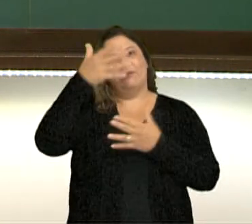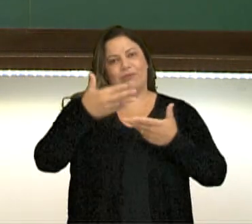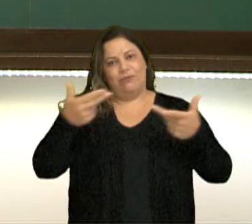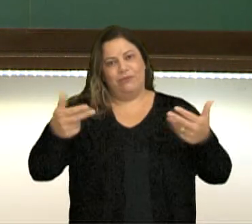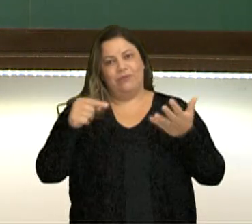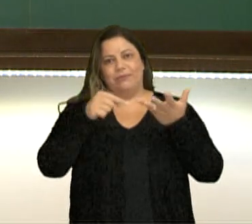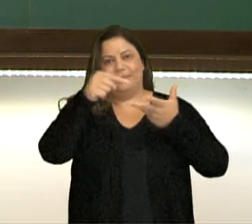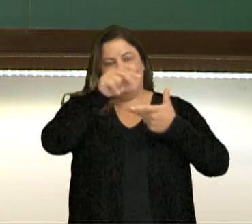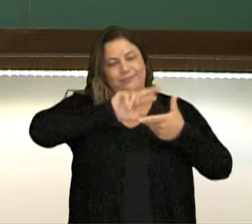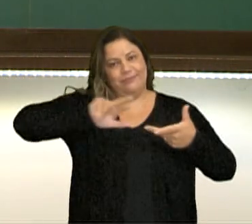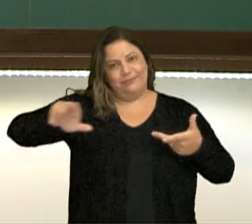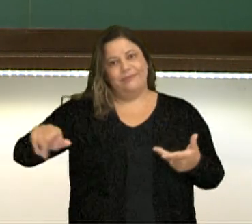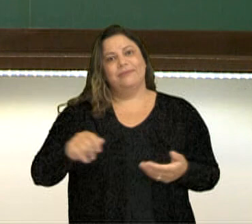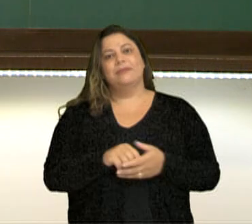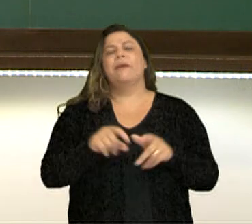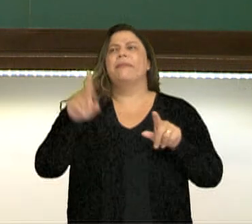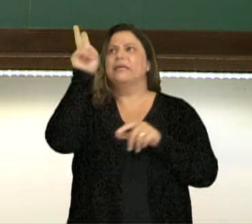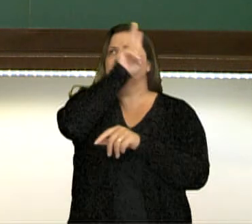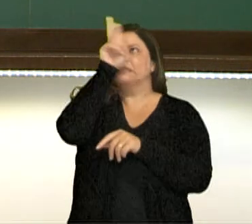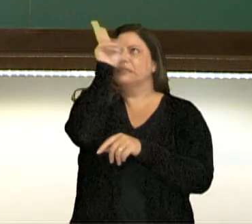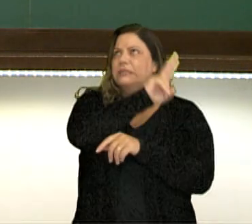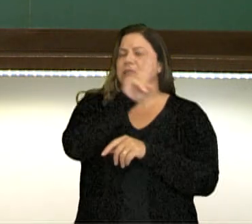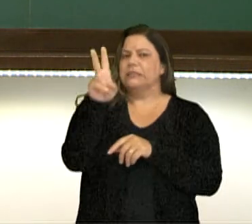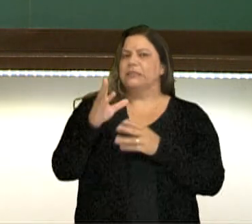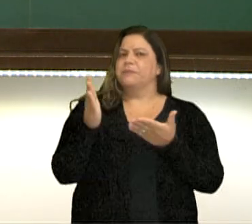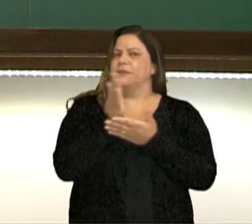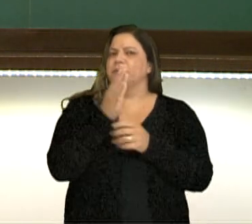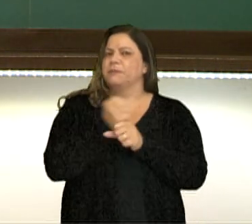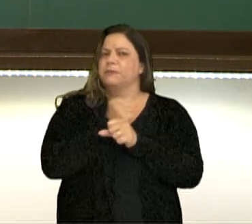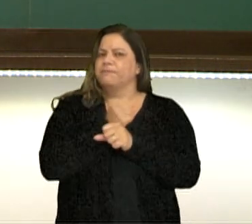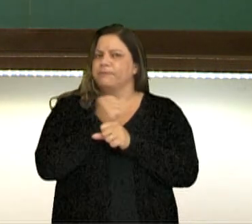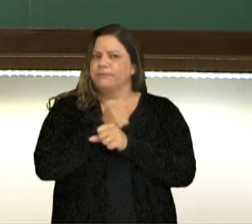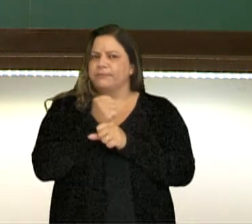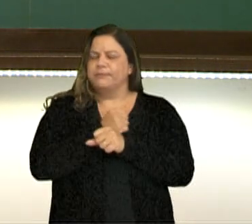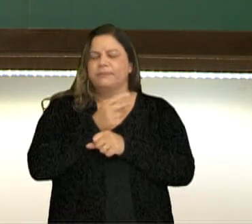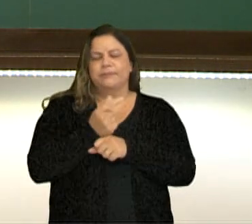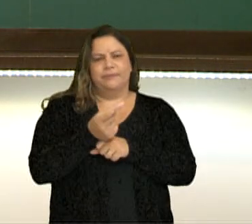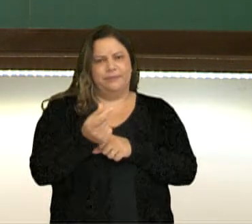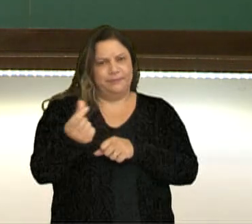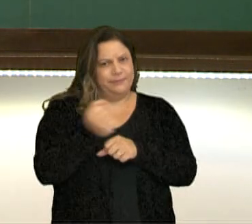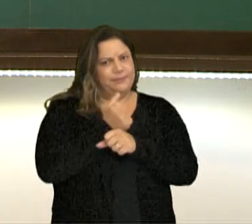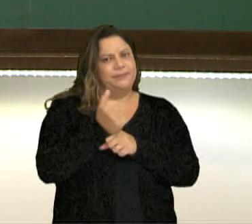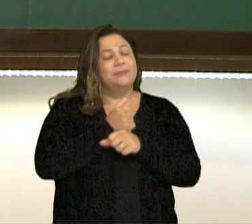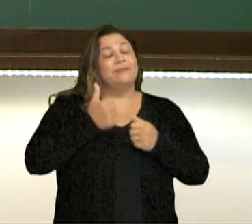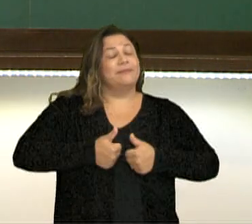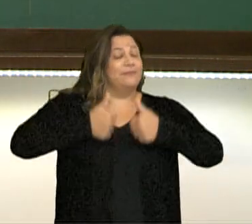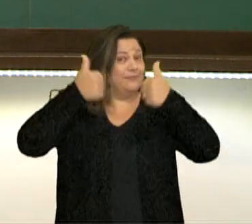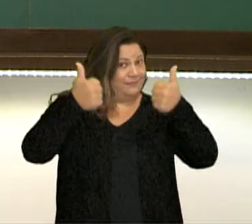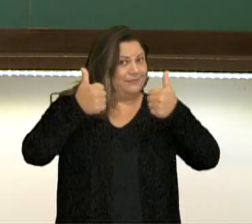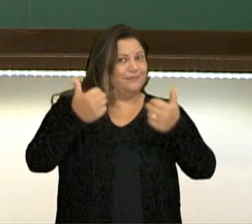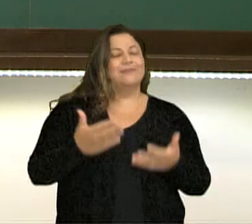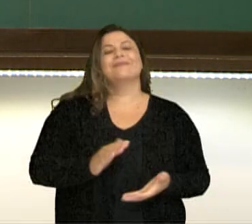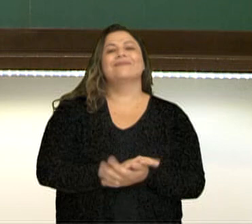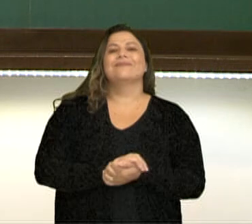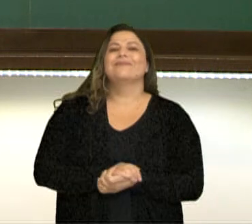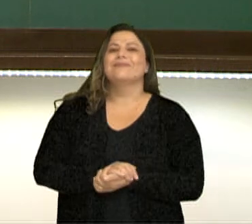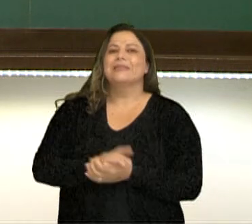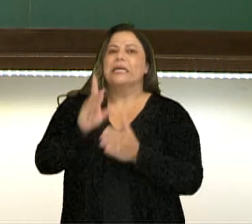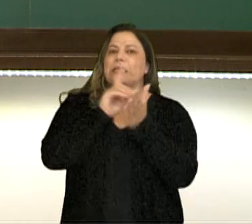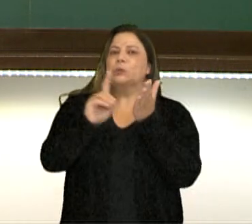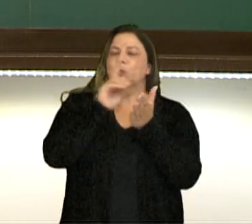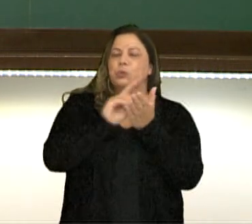preços, mas lembre-se que um dicionário ele dura muitos anos. Então, às vezes, vale a pena investir num dicionário legal, em